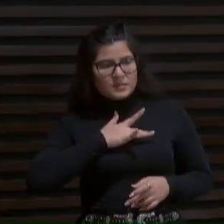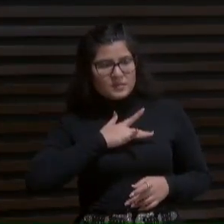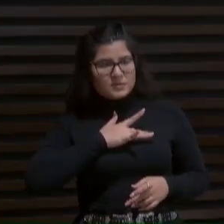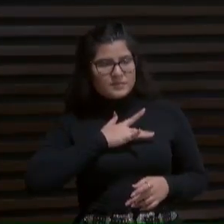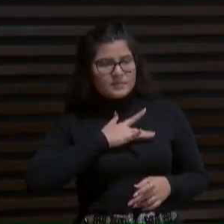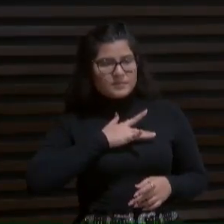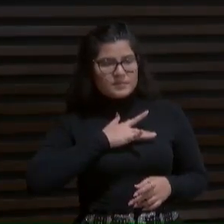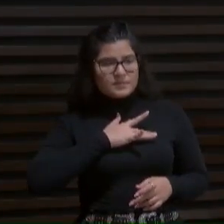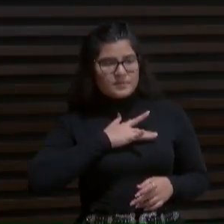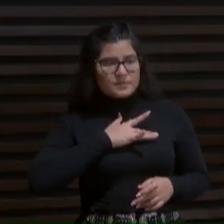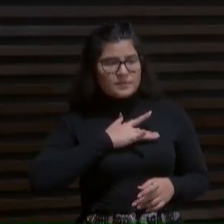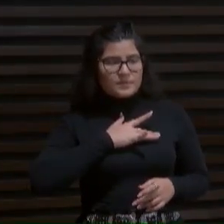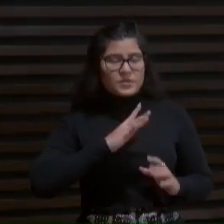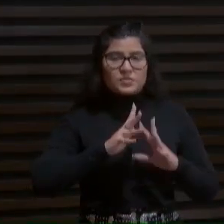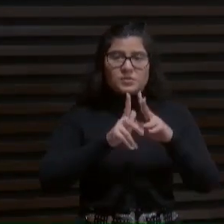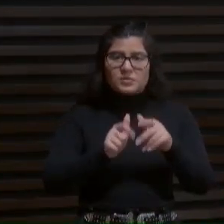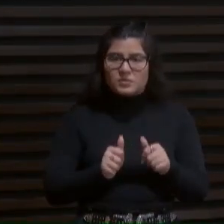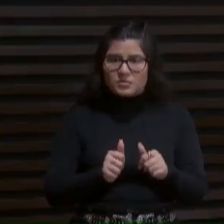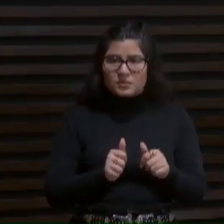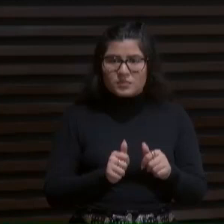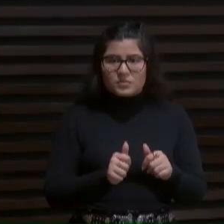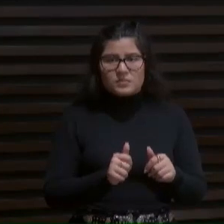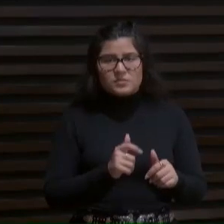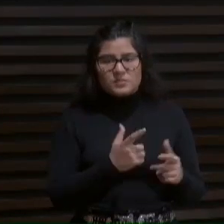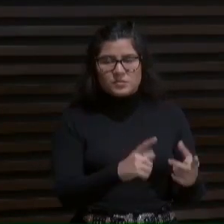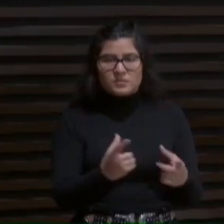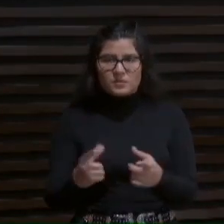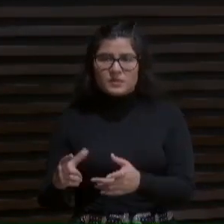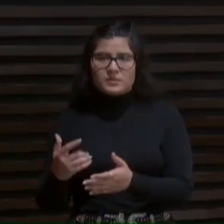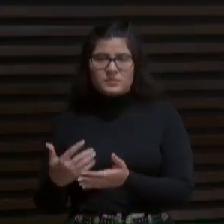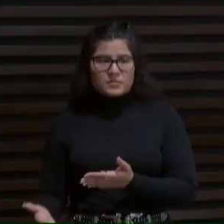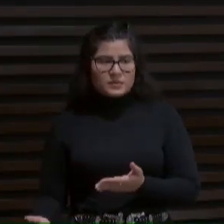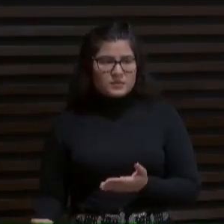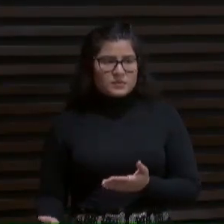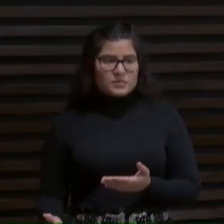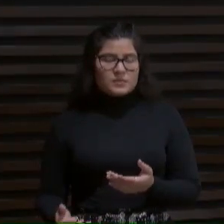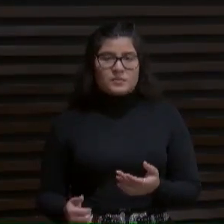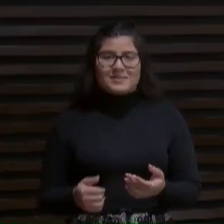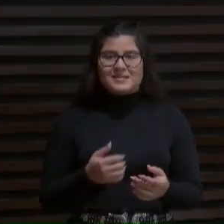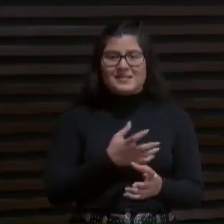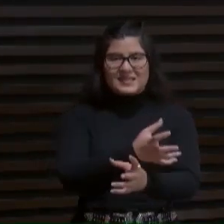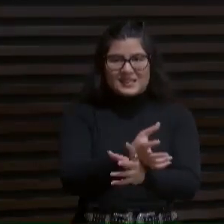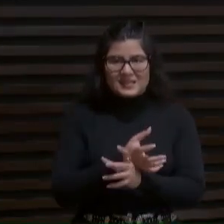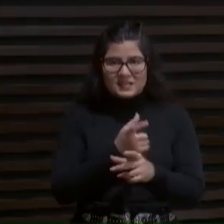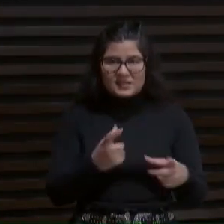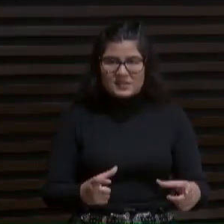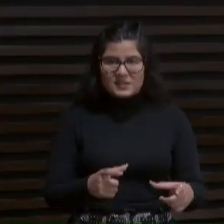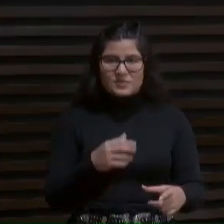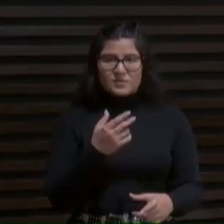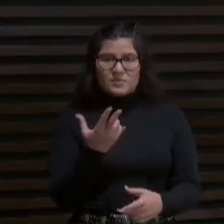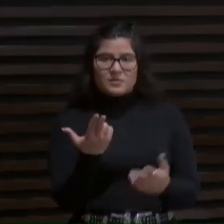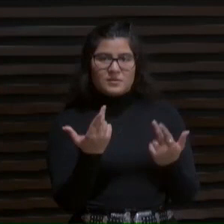terá piedade de todos os seus lugares desolados, fará o seu deserto como o Éden, e os